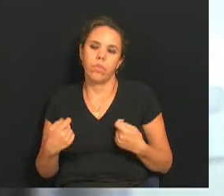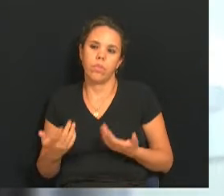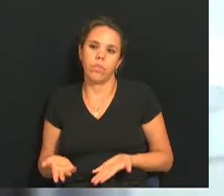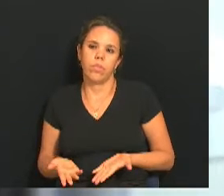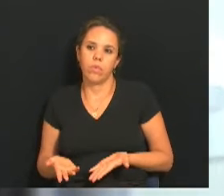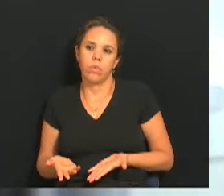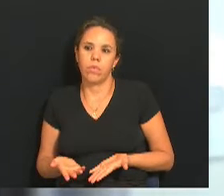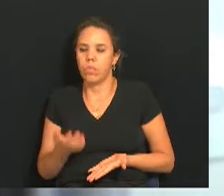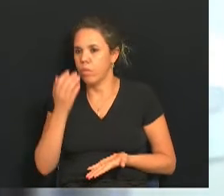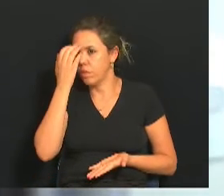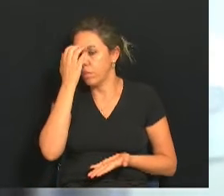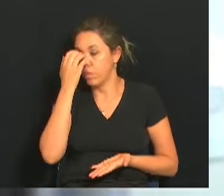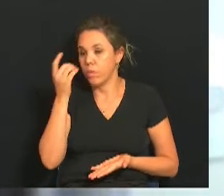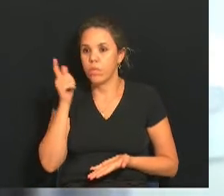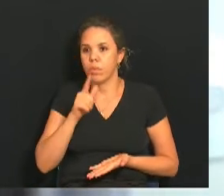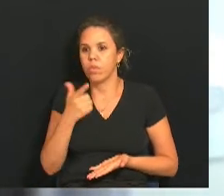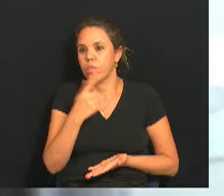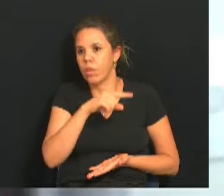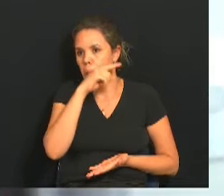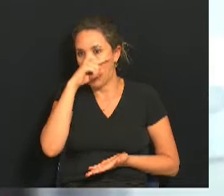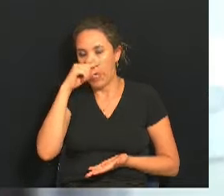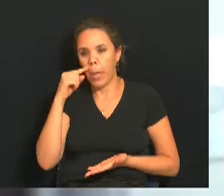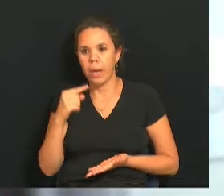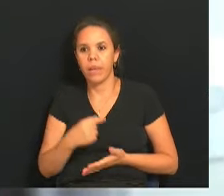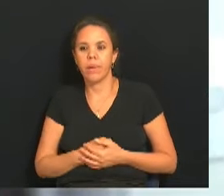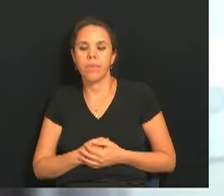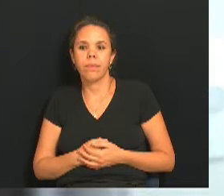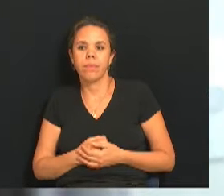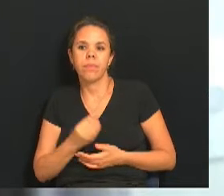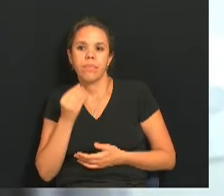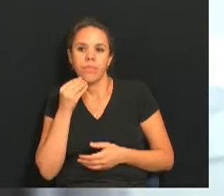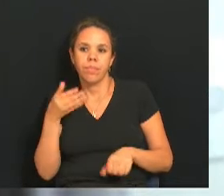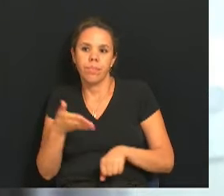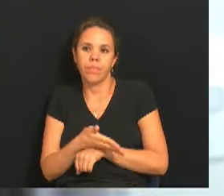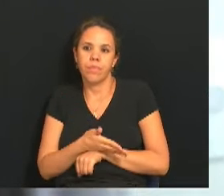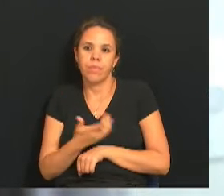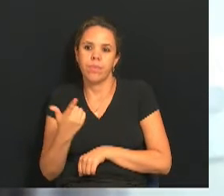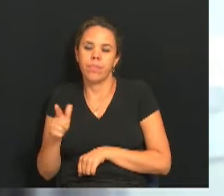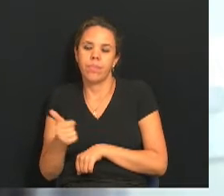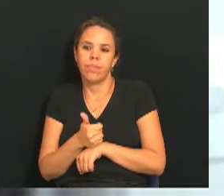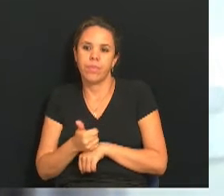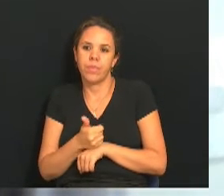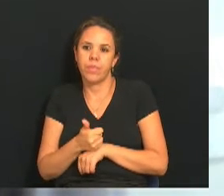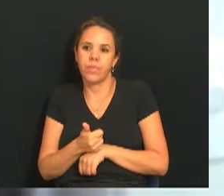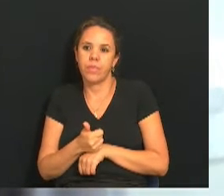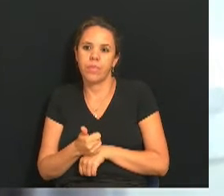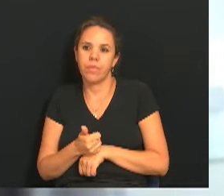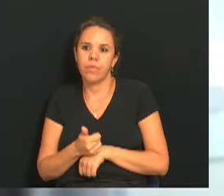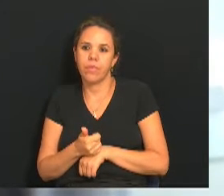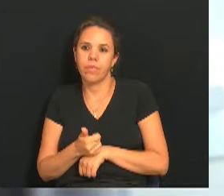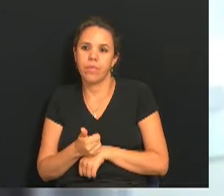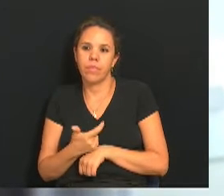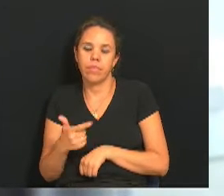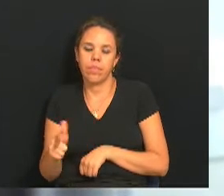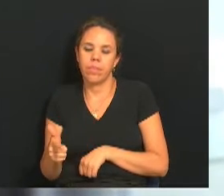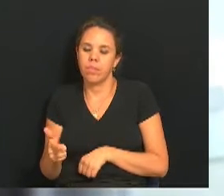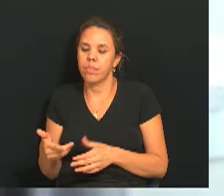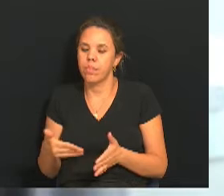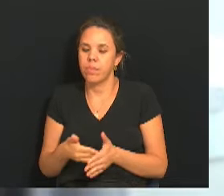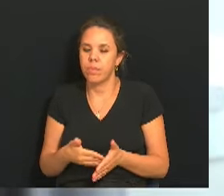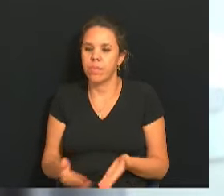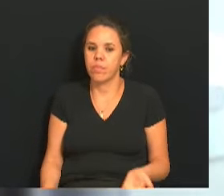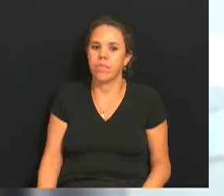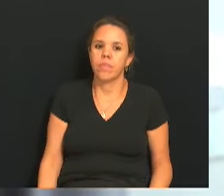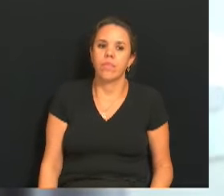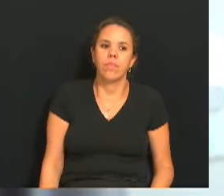precisaria talvez ganhar outros contornos, possibilitar a participação de outros segmentos que hoje não conseguem ter assento